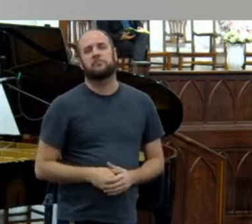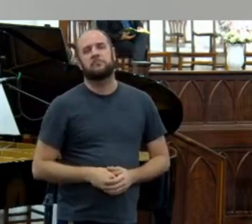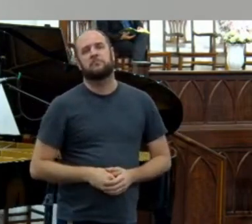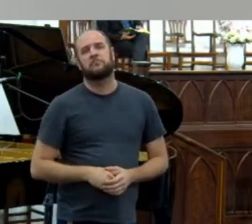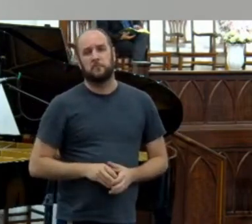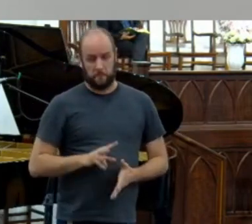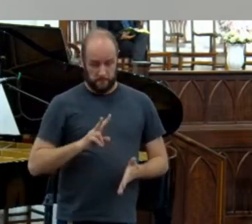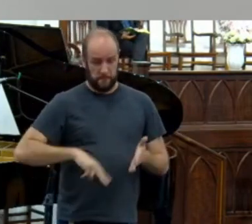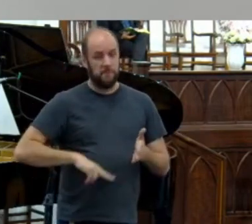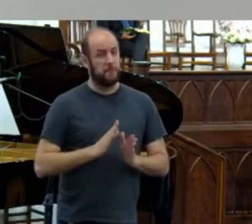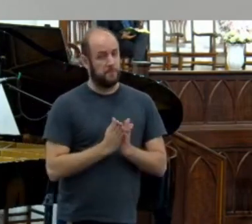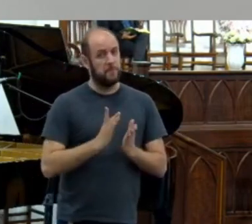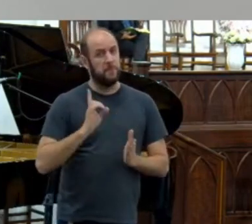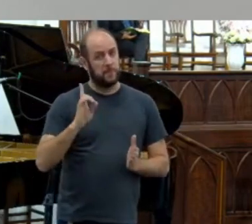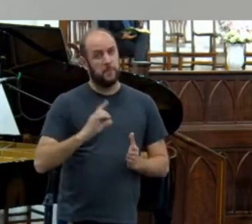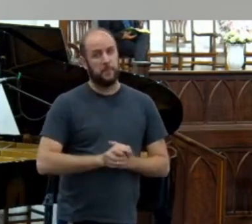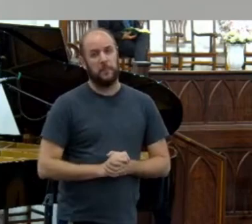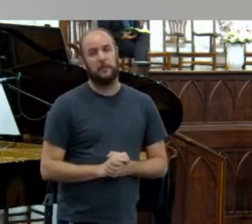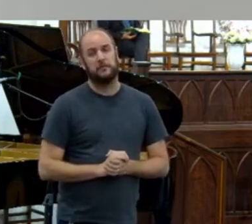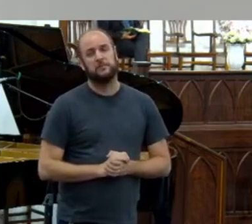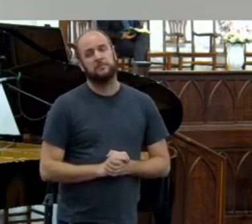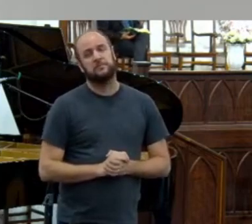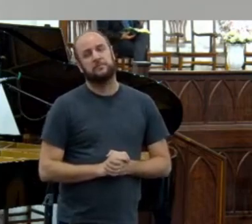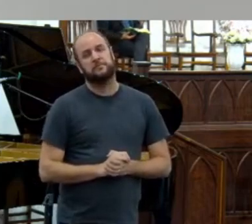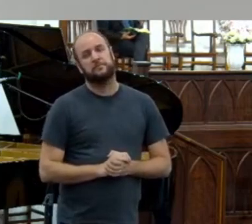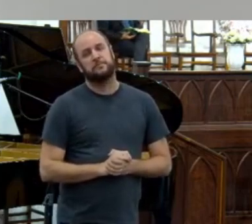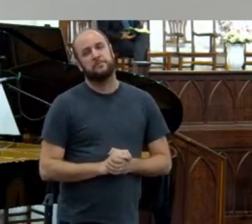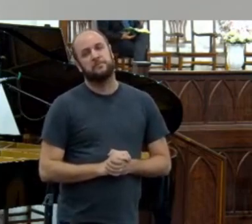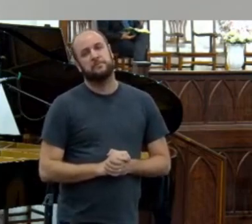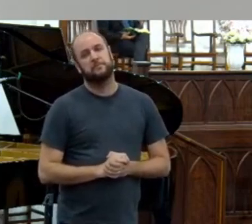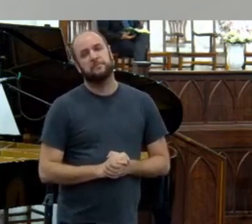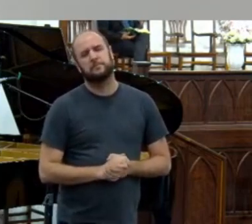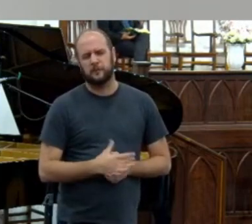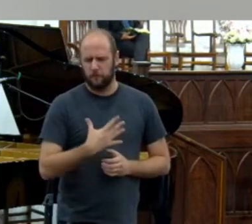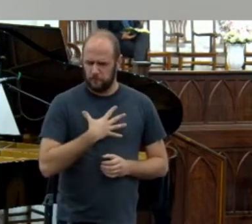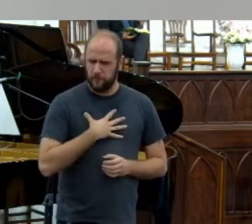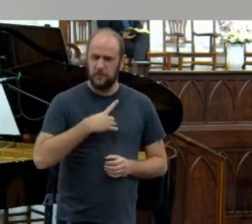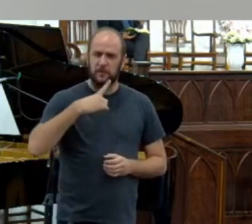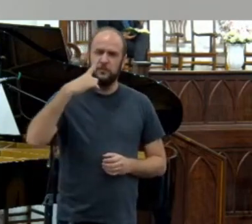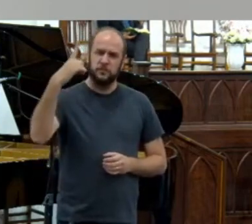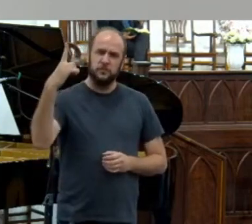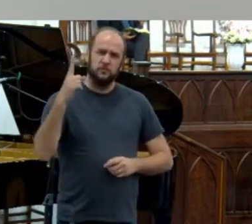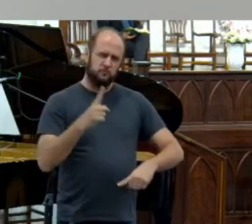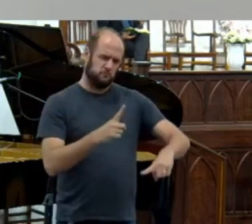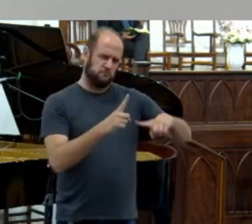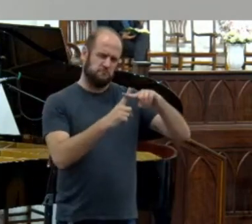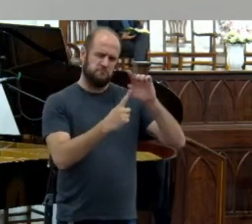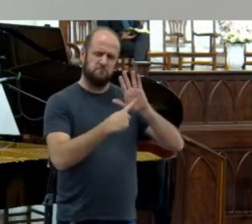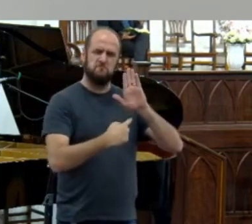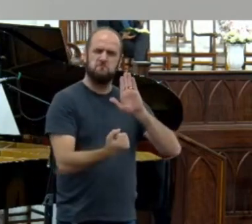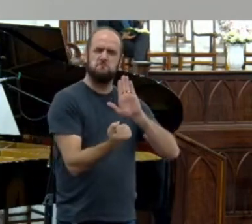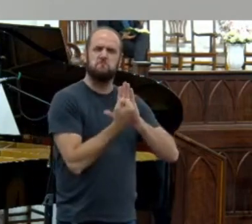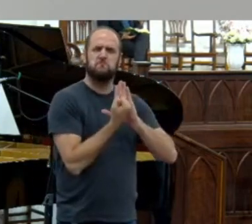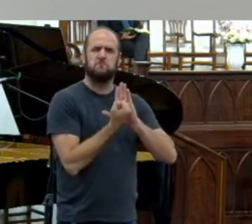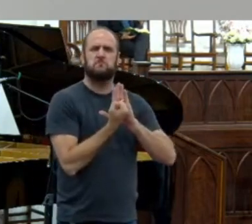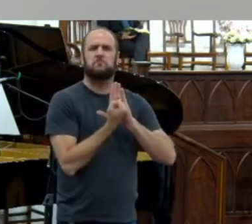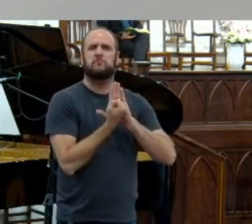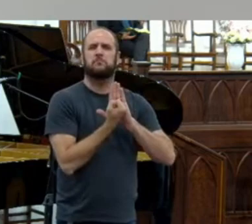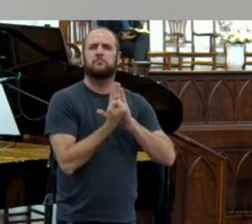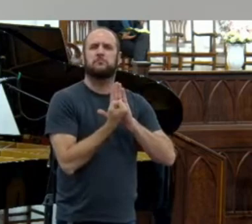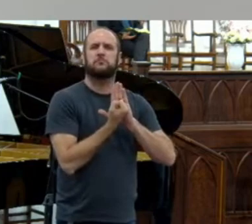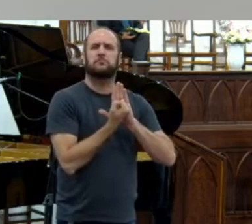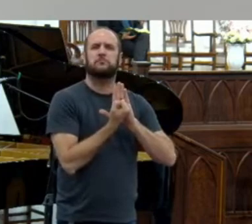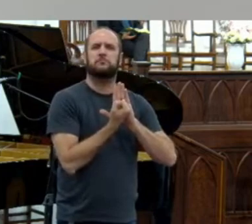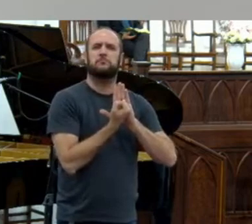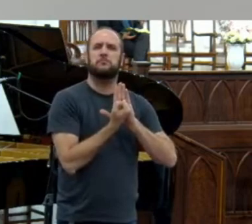Nós lemos isso aqui no texto. O Filho de Deus foi pendurado do madeiro. E